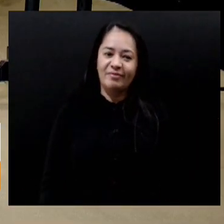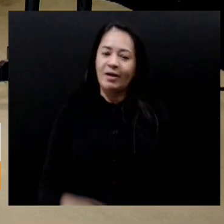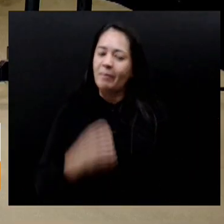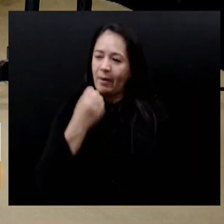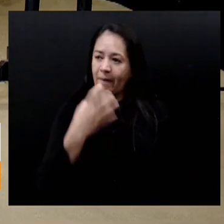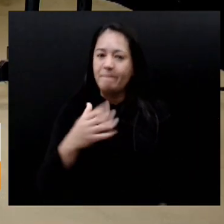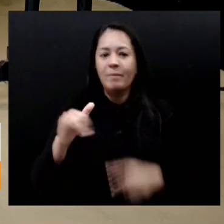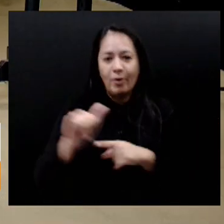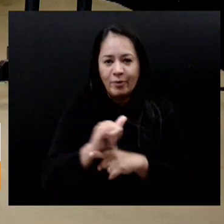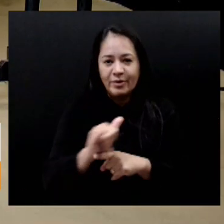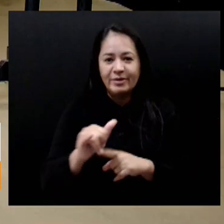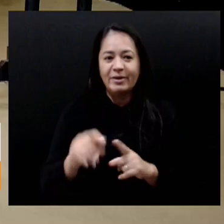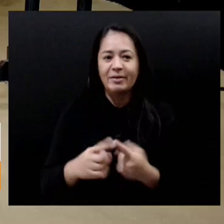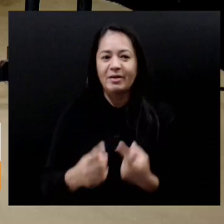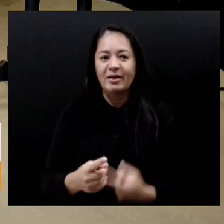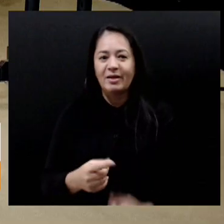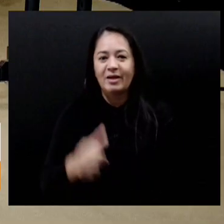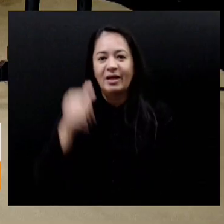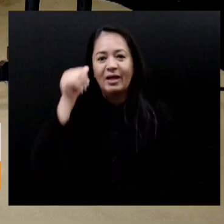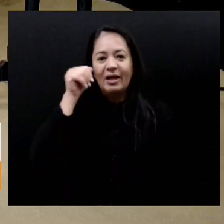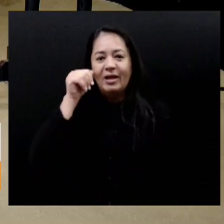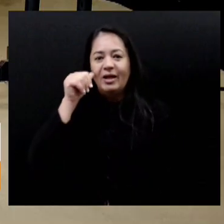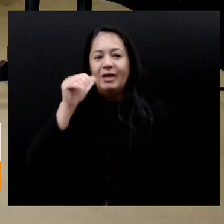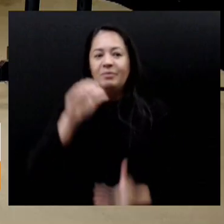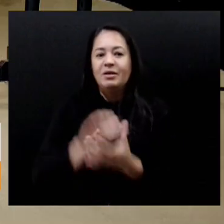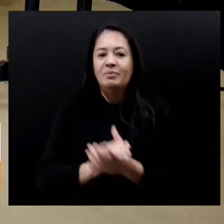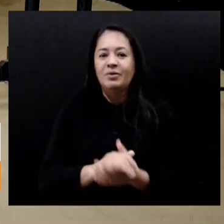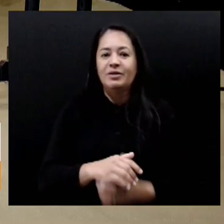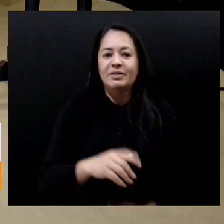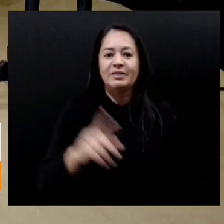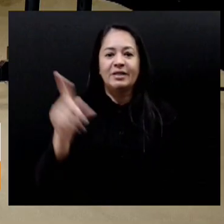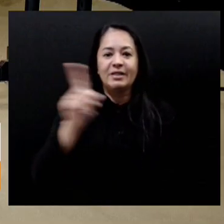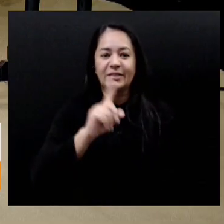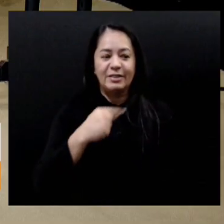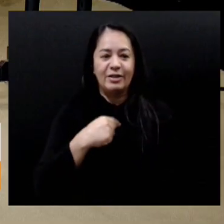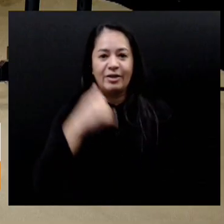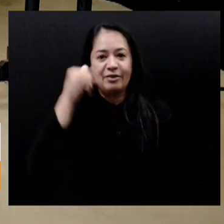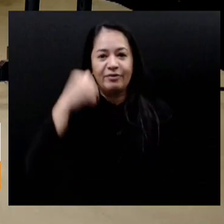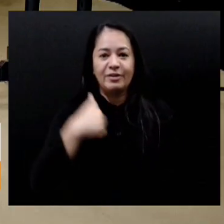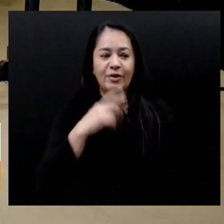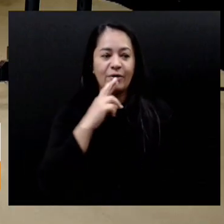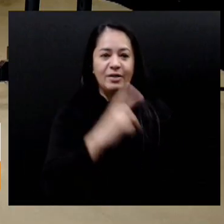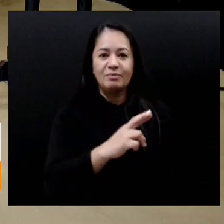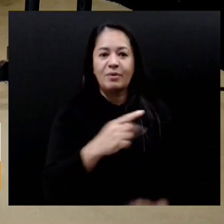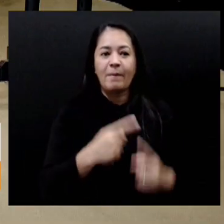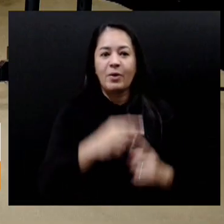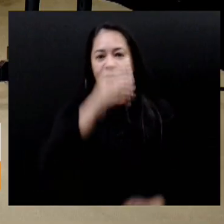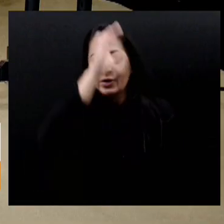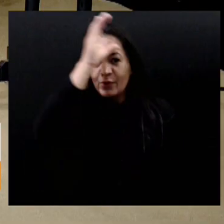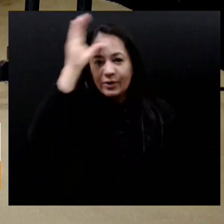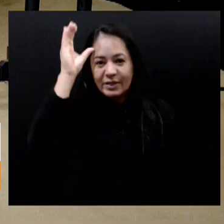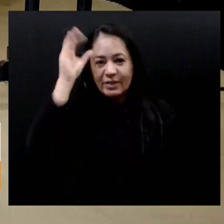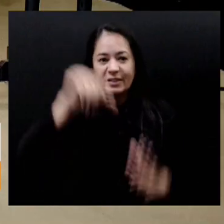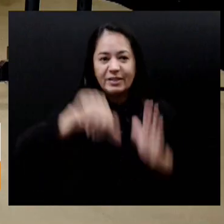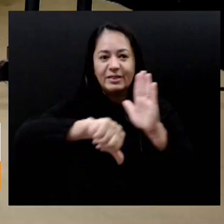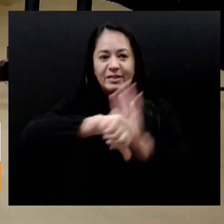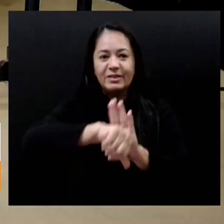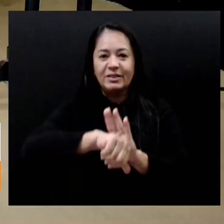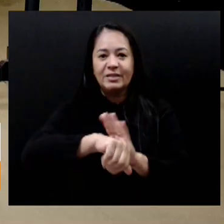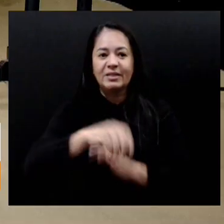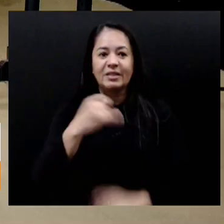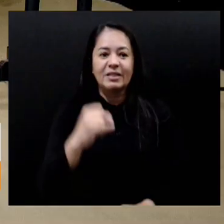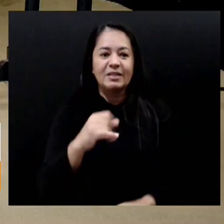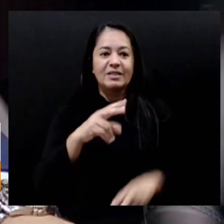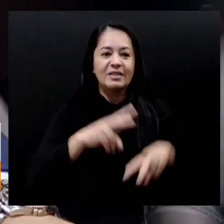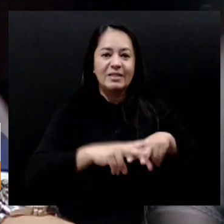esposa não deixa eu responder determinadas mensagens clientes, porque o cliente criminal, se ele tá preso, ele não fica falando comigo, mas a família fica.